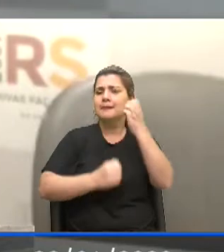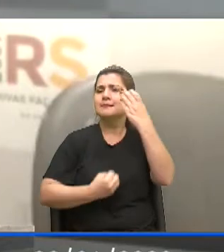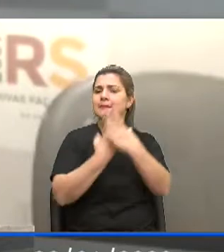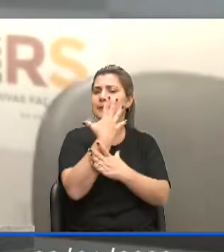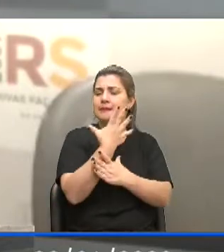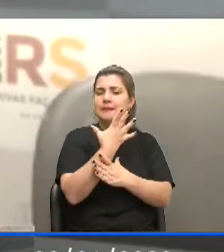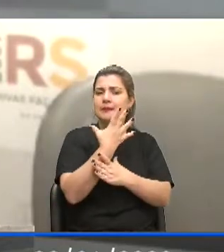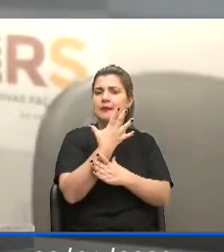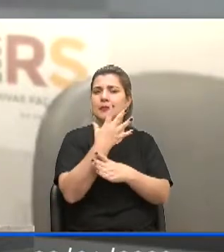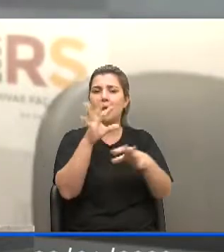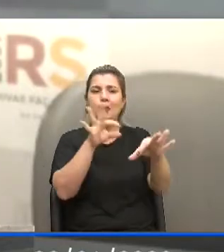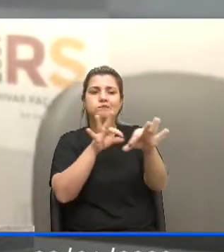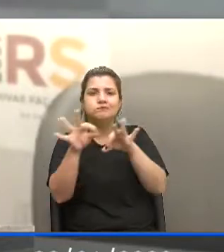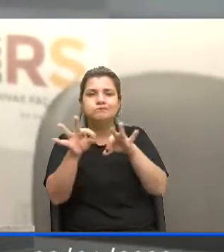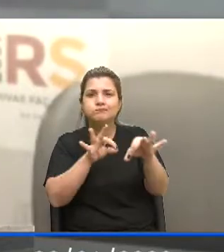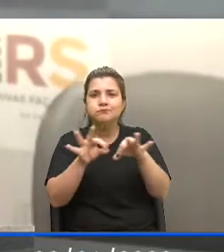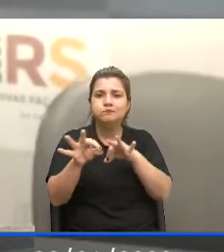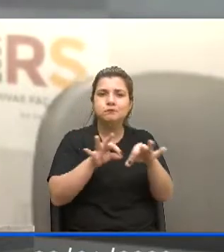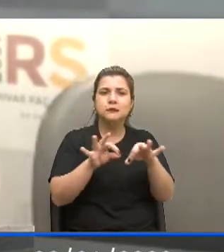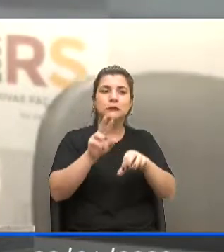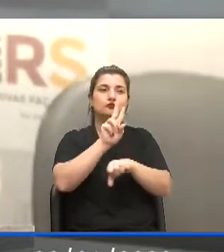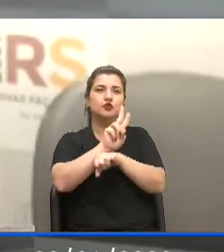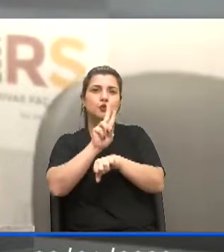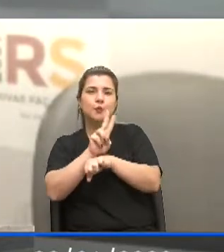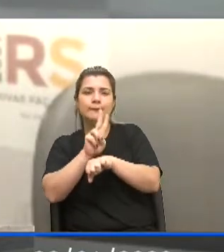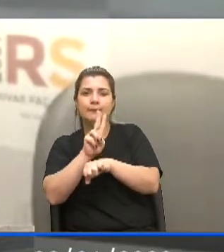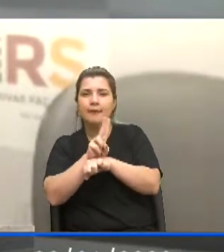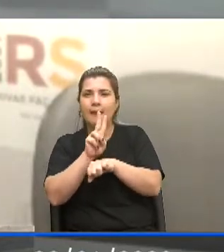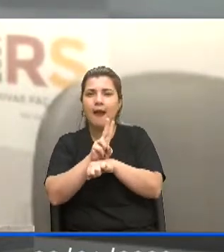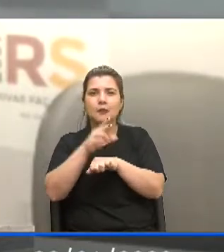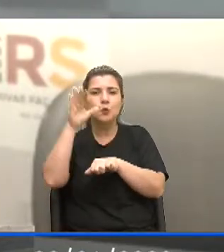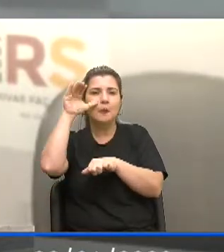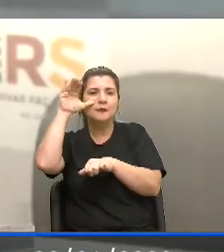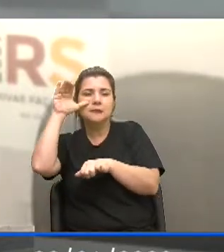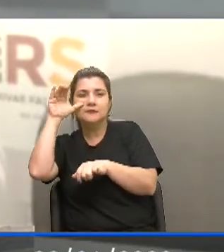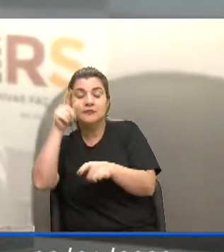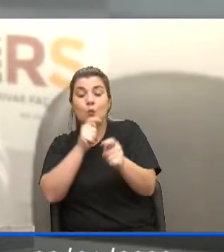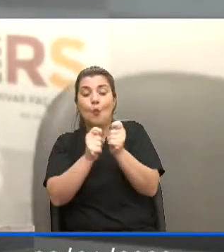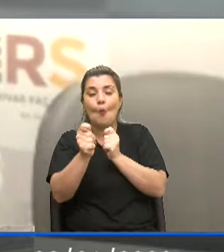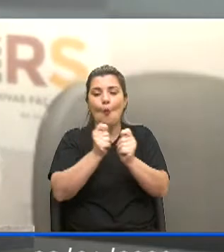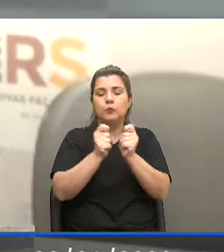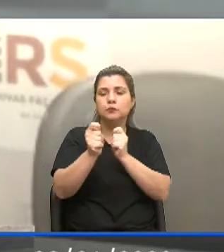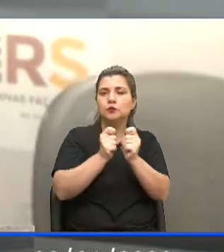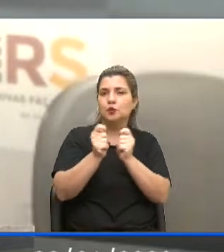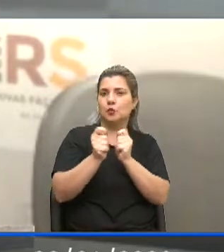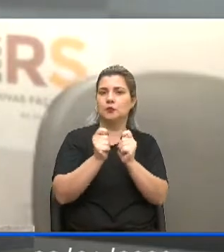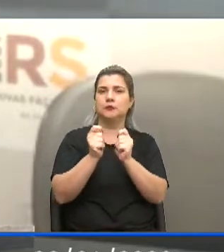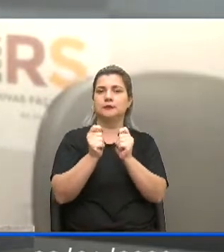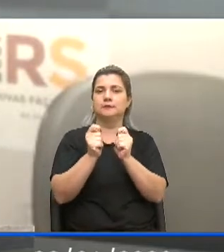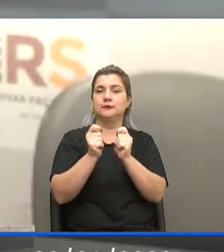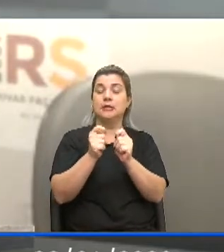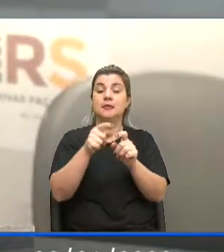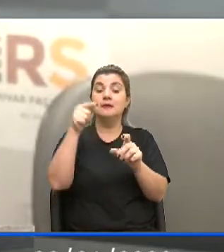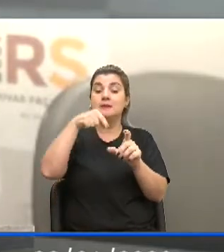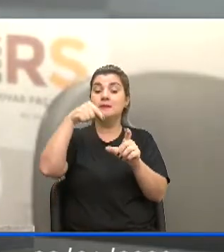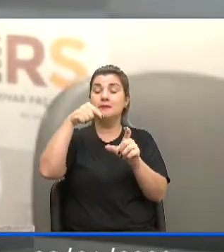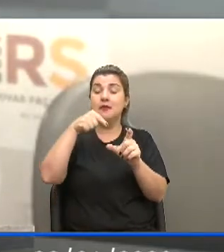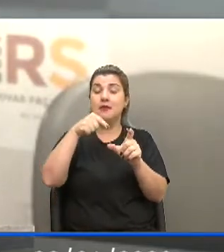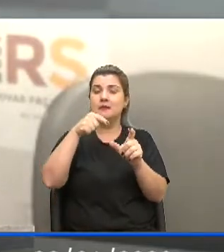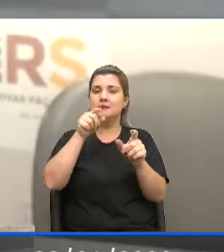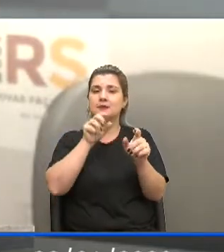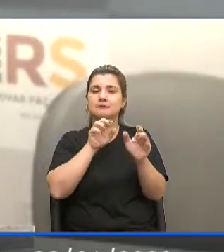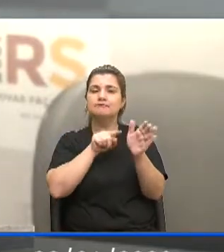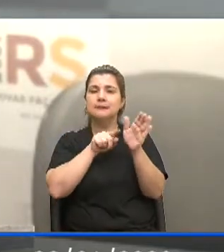contingência de prevenção, monitoramento e controle da transmissão, certo? E que este plano poderá ser